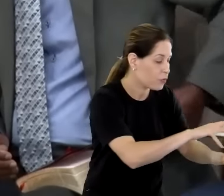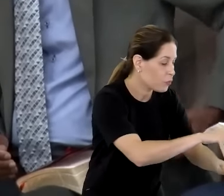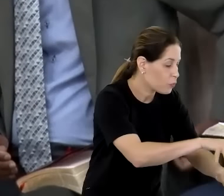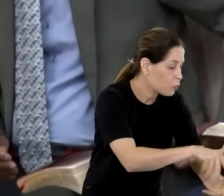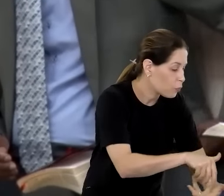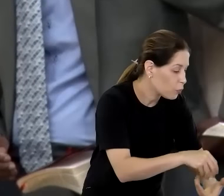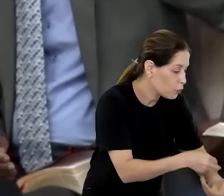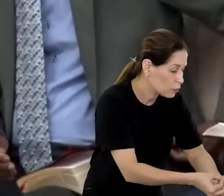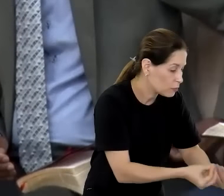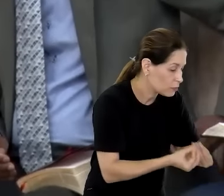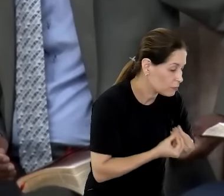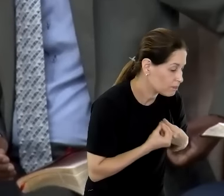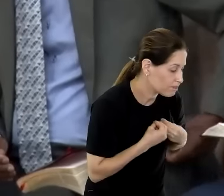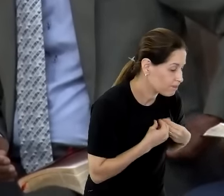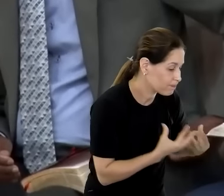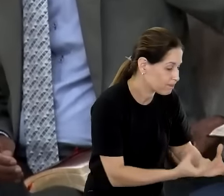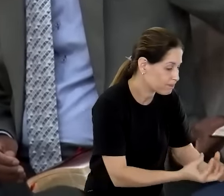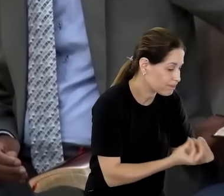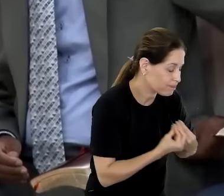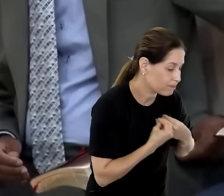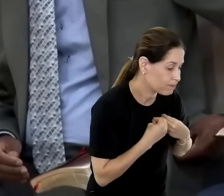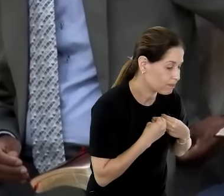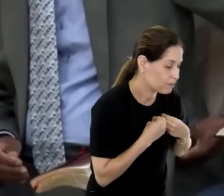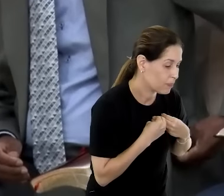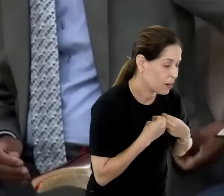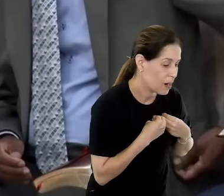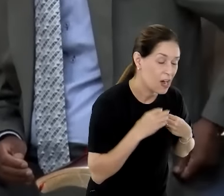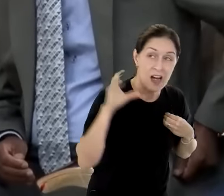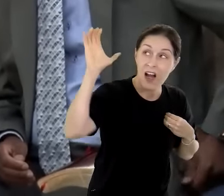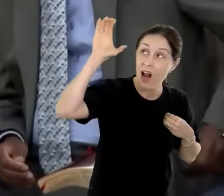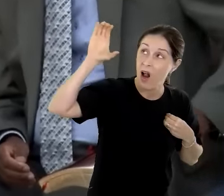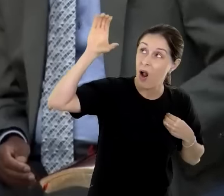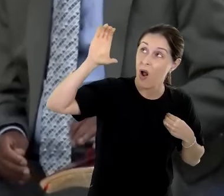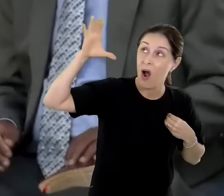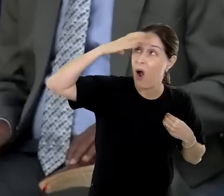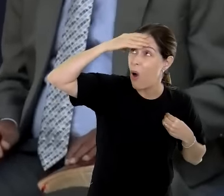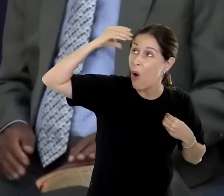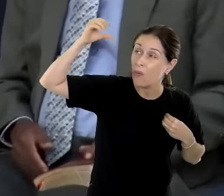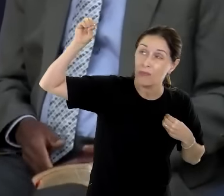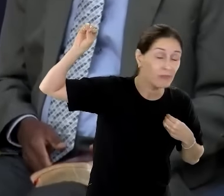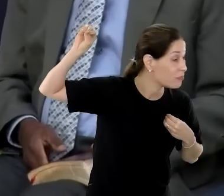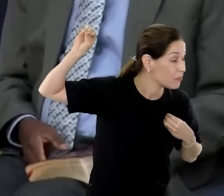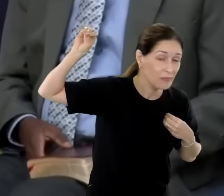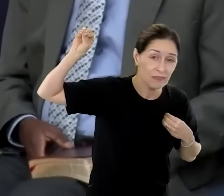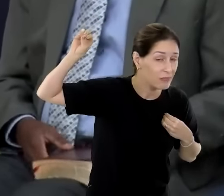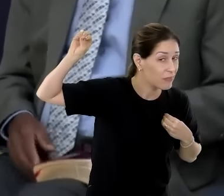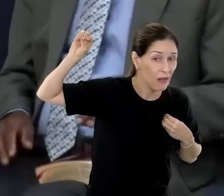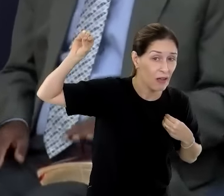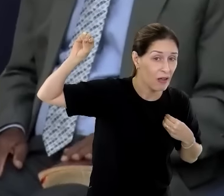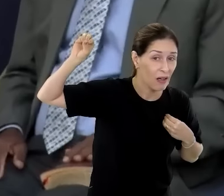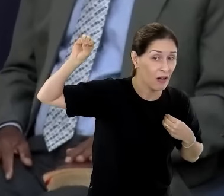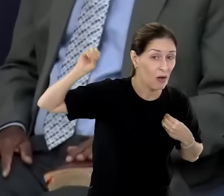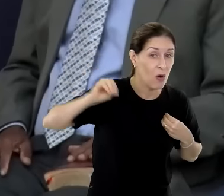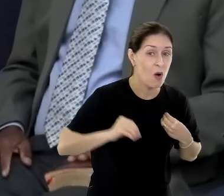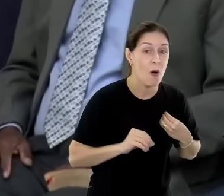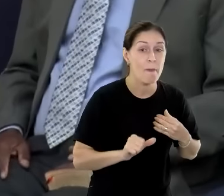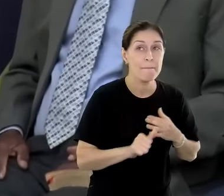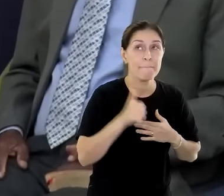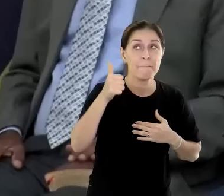inquietos demais aqui, ansiosos demais aqui, quando o Senhor nos faz uma outra